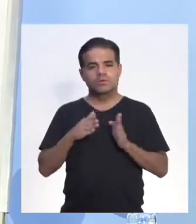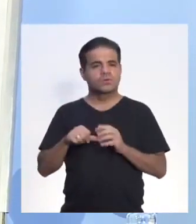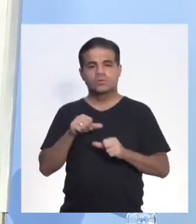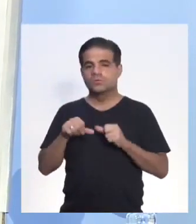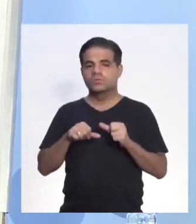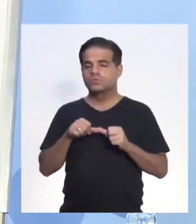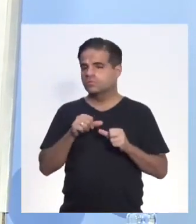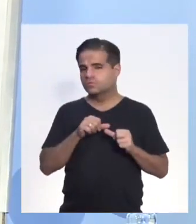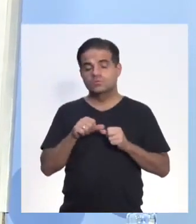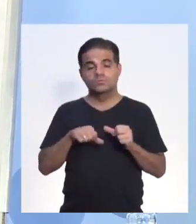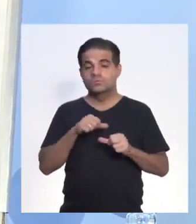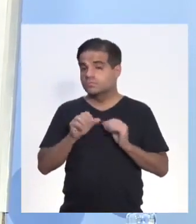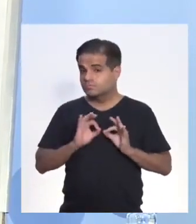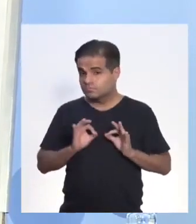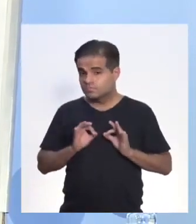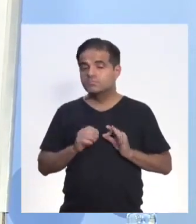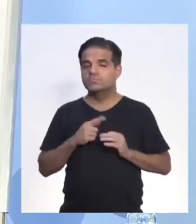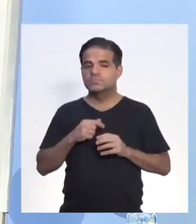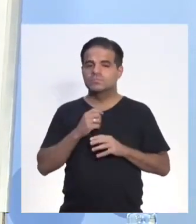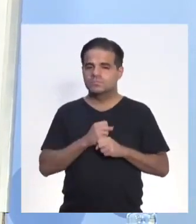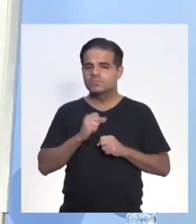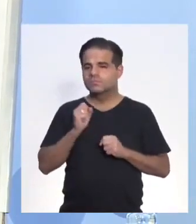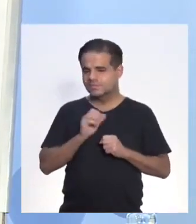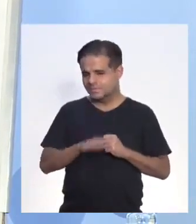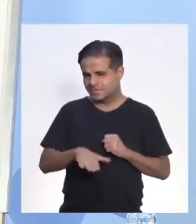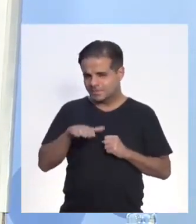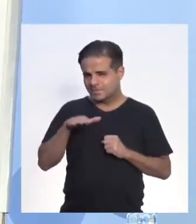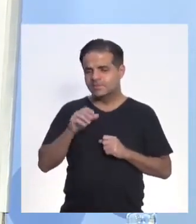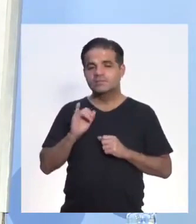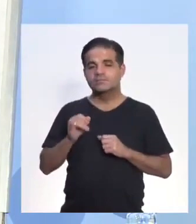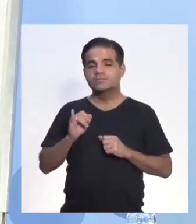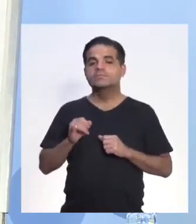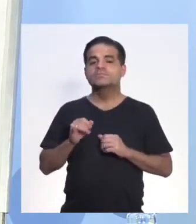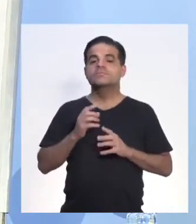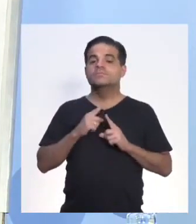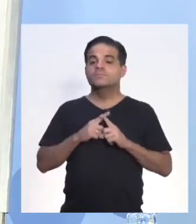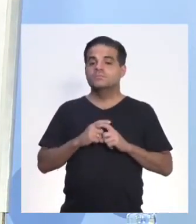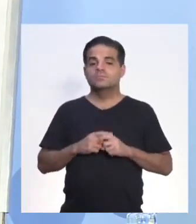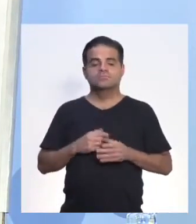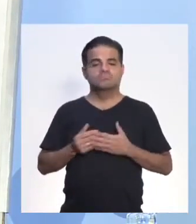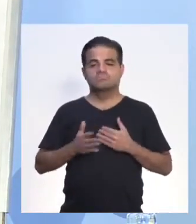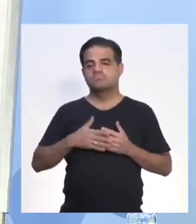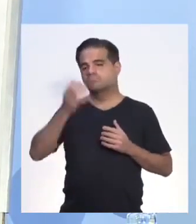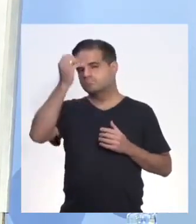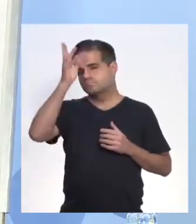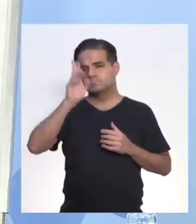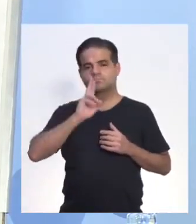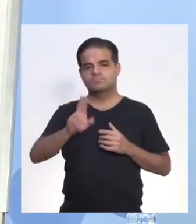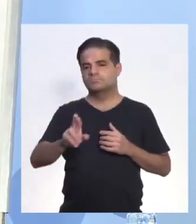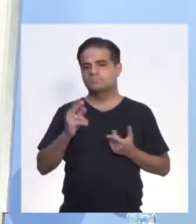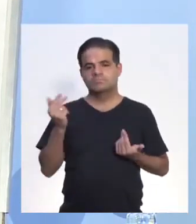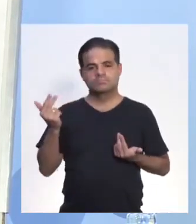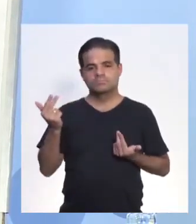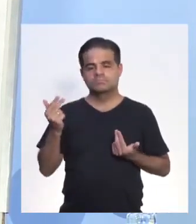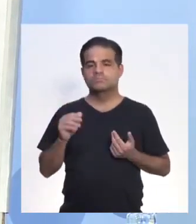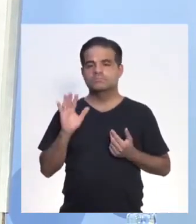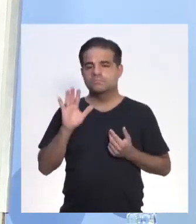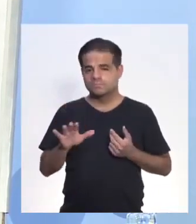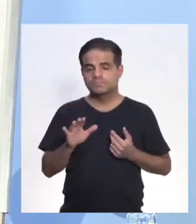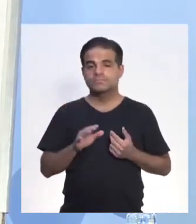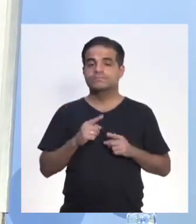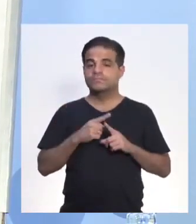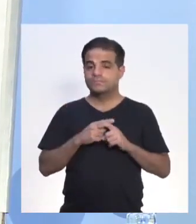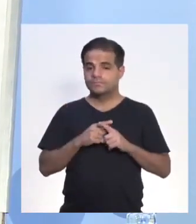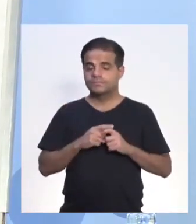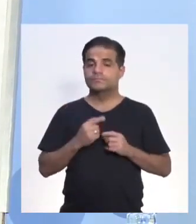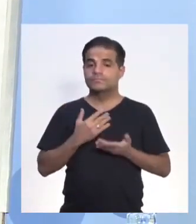a ordem dos fatores não altera o produto? Que a gente conta isso quando é criança? É isso, que na multiplicação tanto faz a ordem, o resultado dá o mesmo. Então, aqui, eu vou